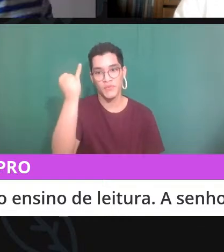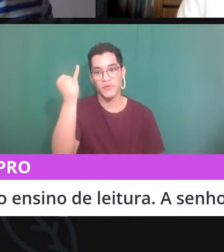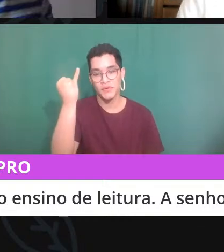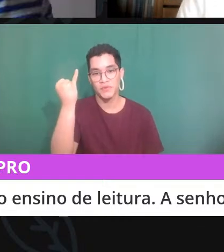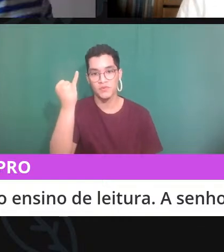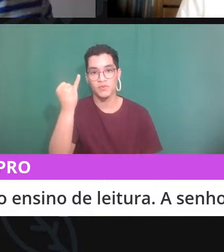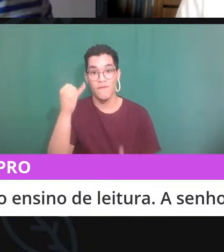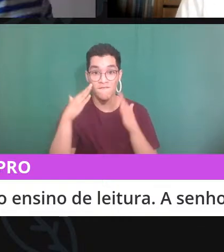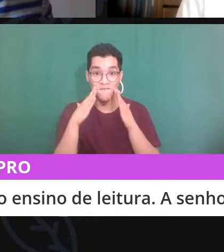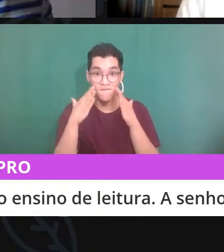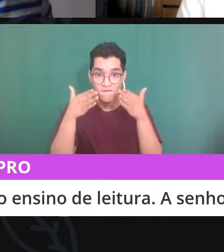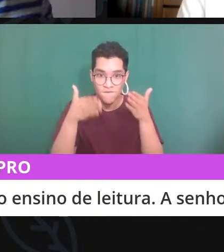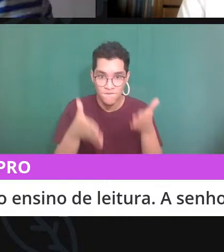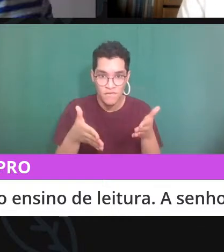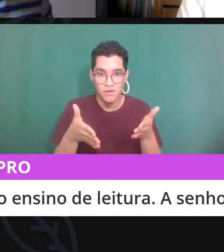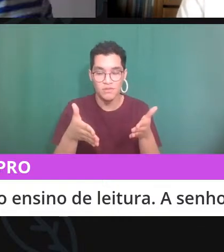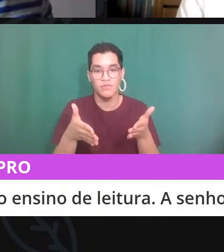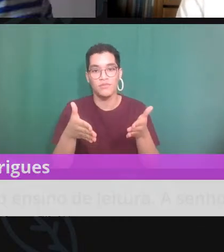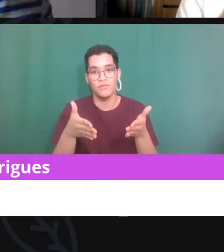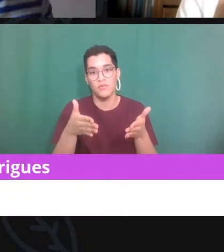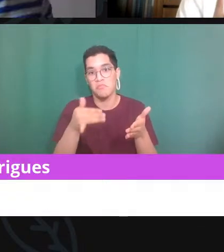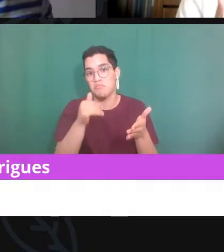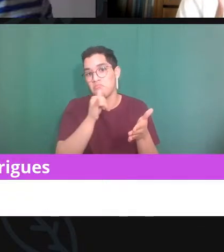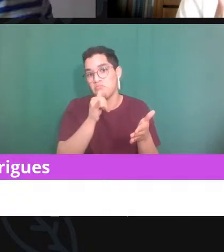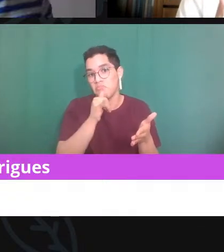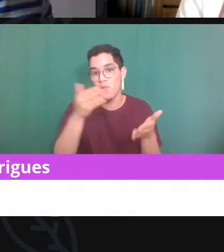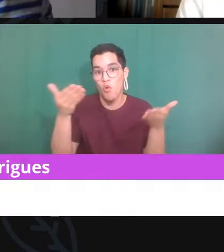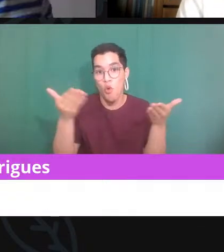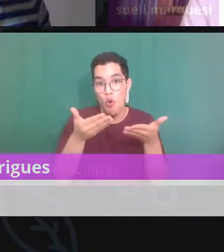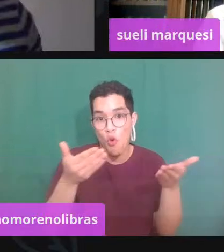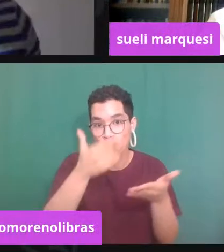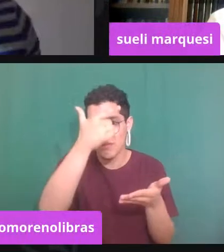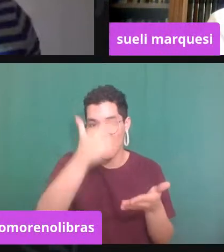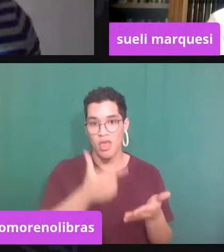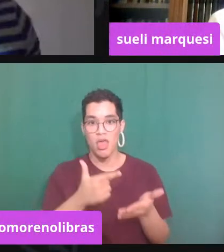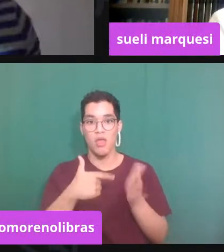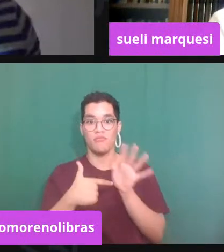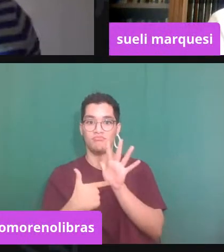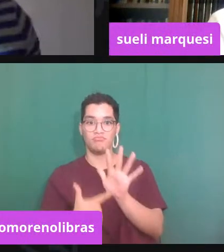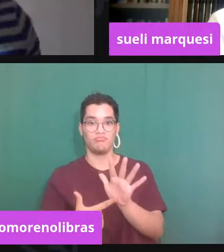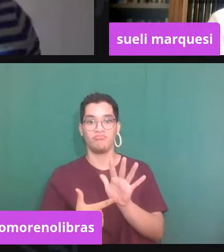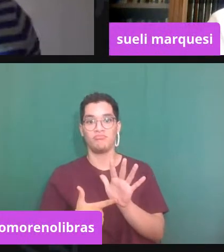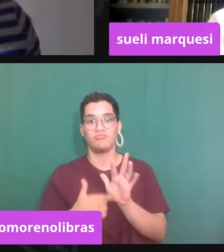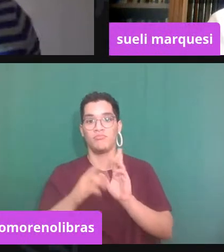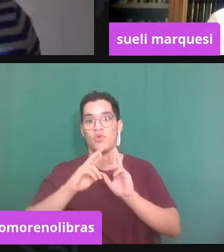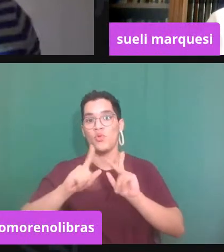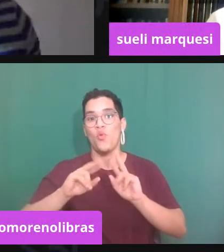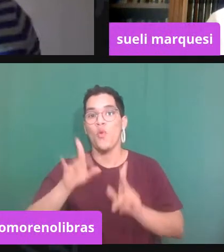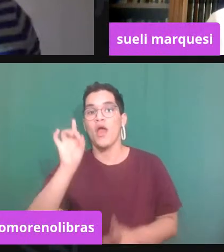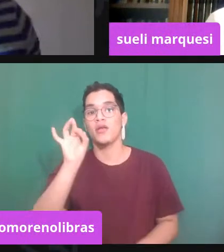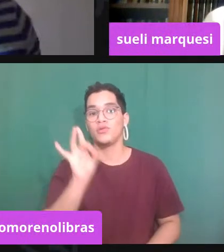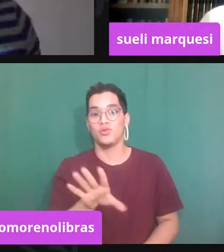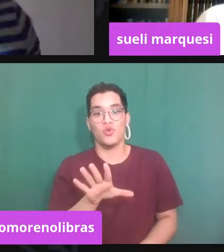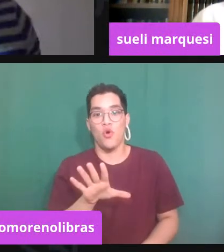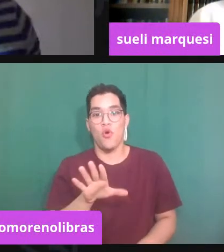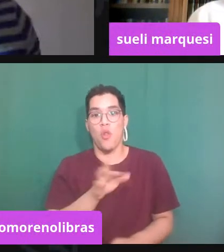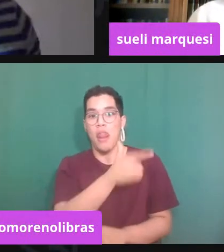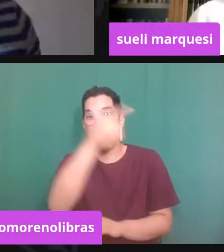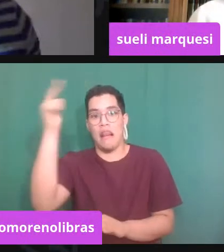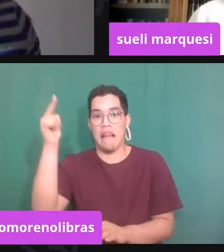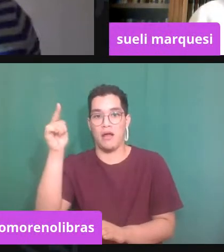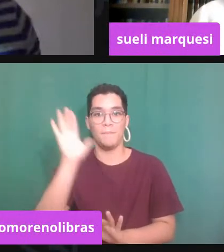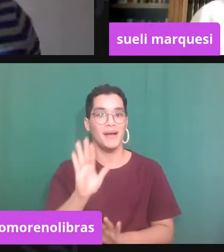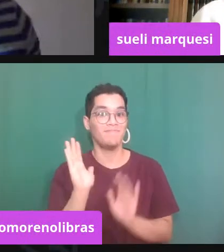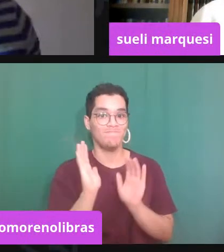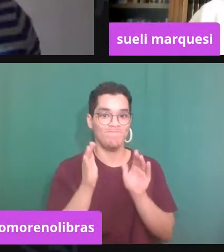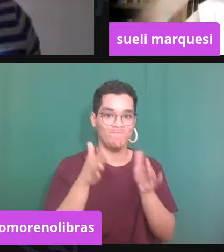minha exposição, né? Eu escolhi falar dessa questão da linguística textual. Mas, sem dúvida nenhuma,